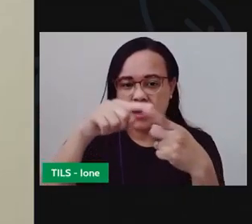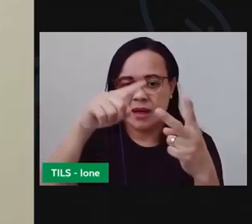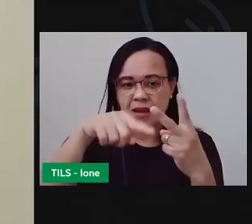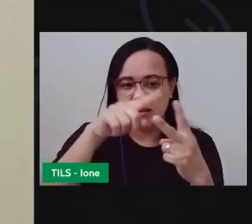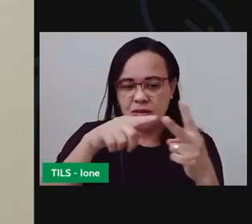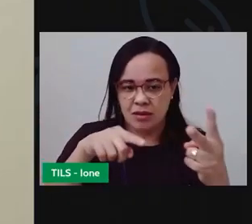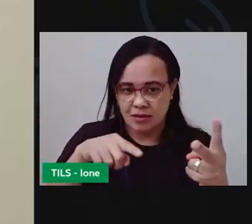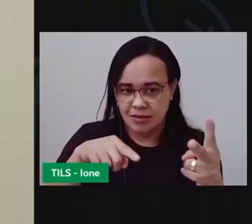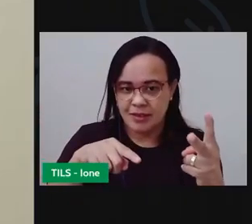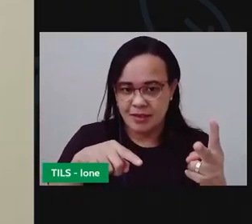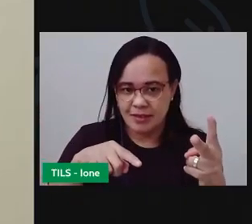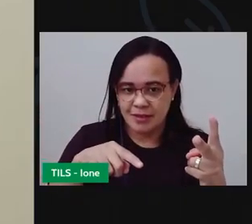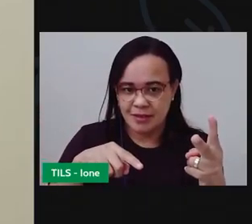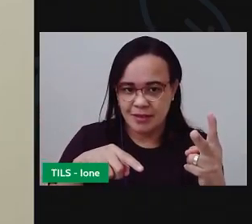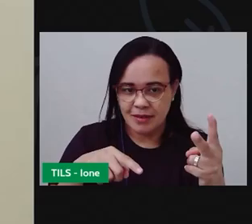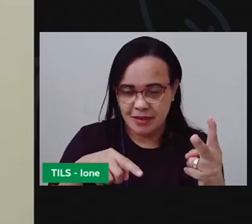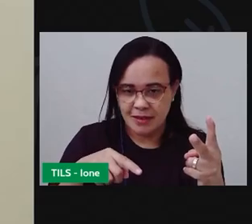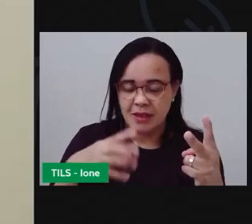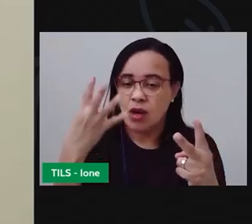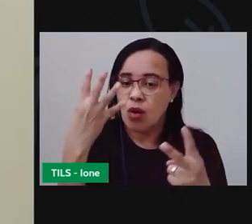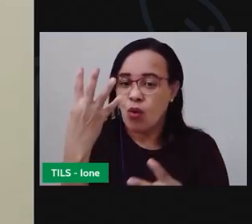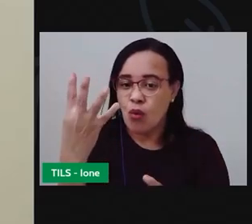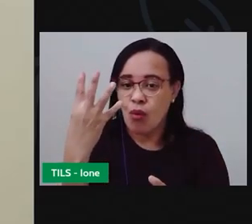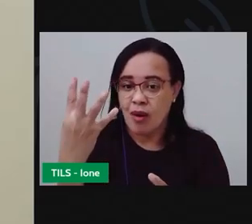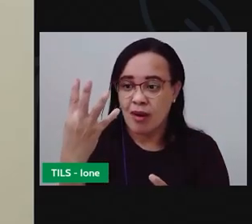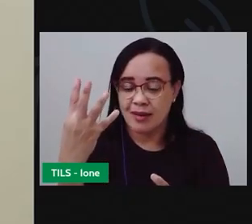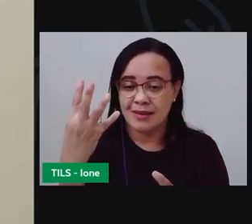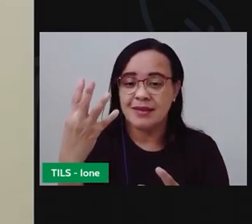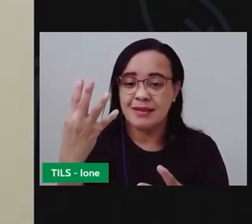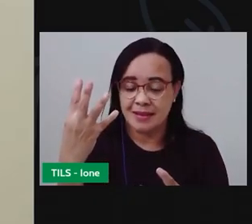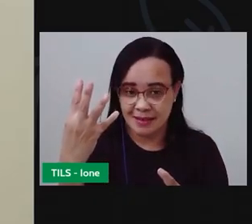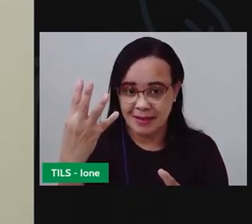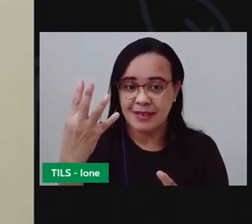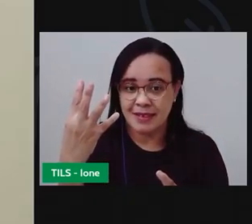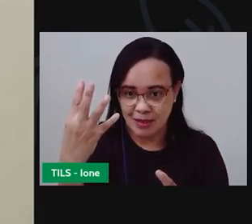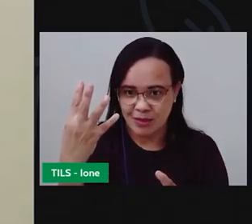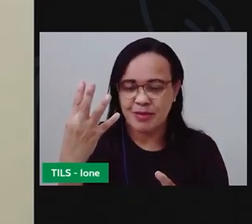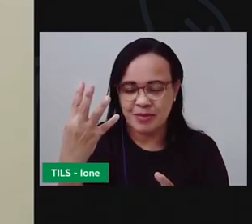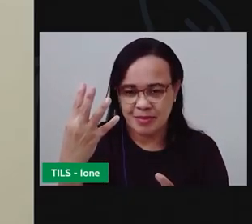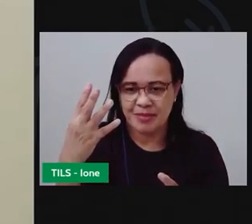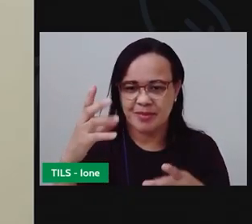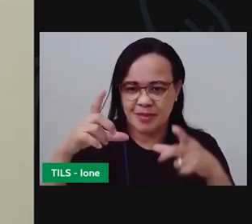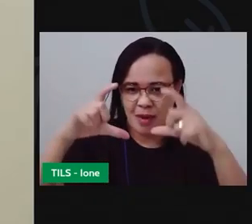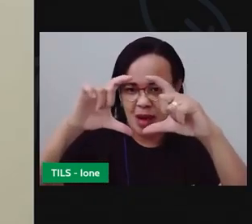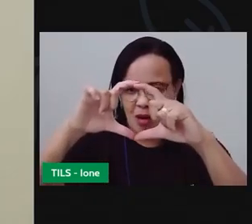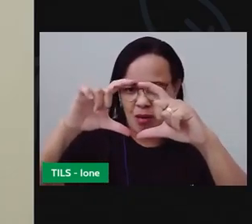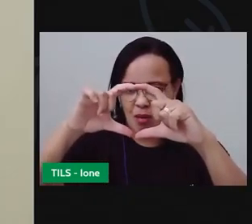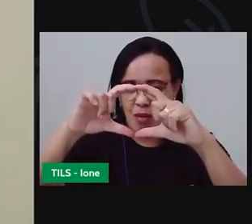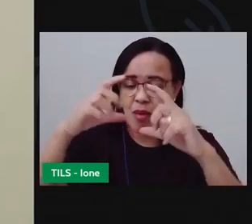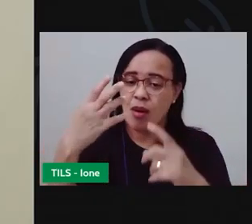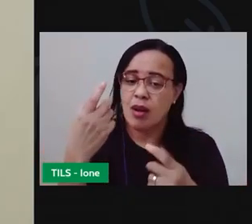vai-vem. Agora eu vou fazer mais duas, a gente vai precisar de quatro.